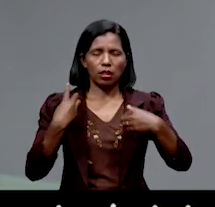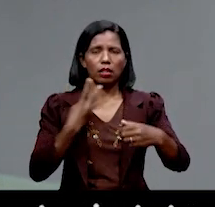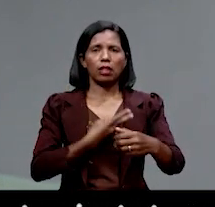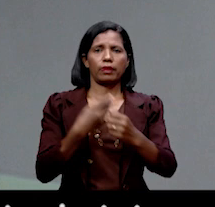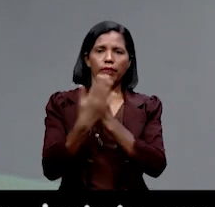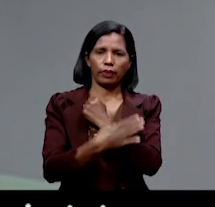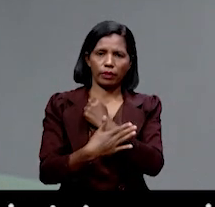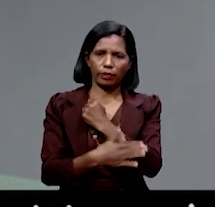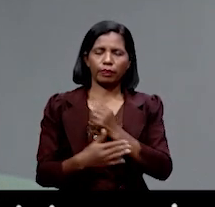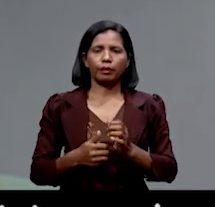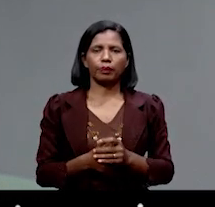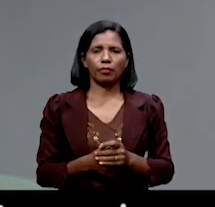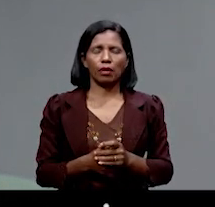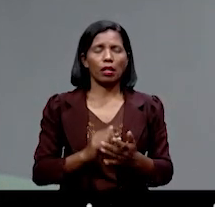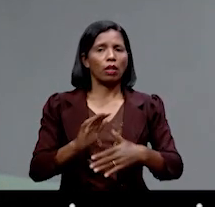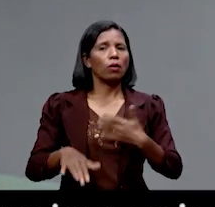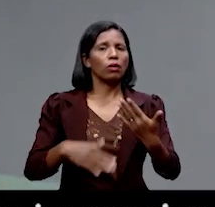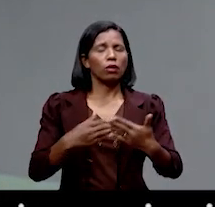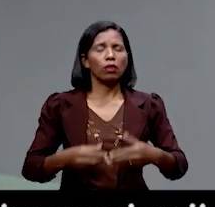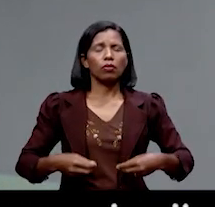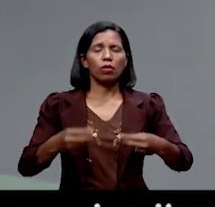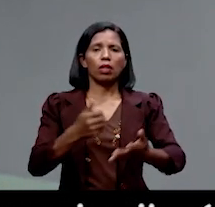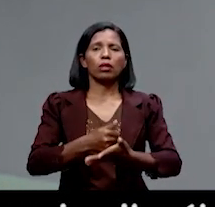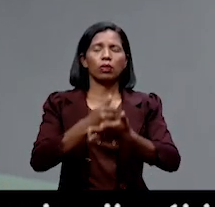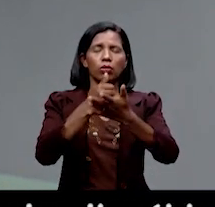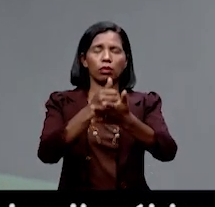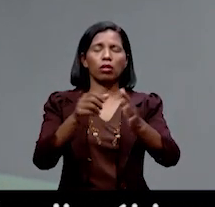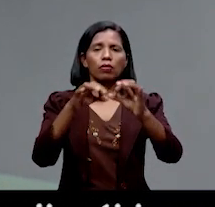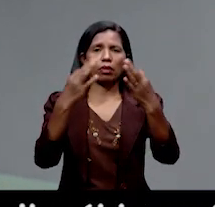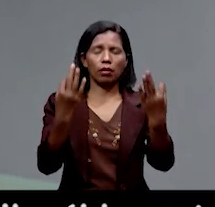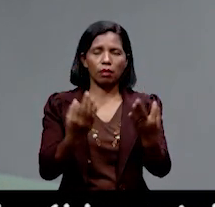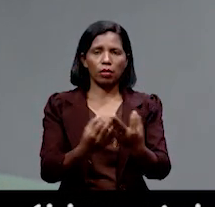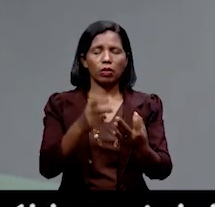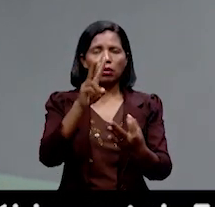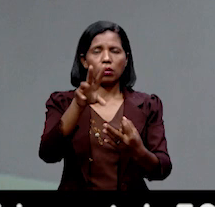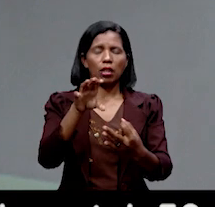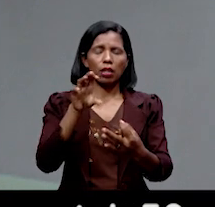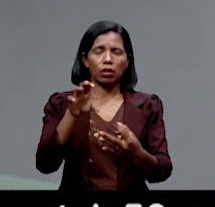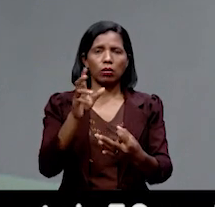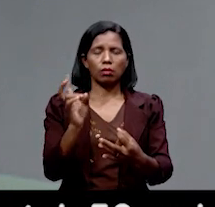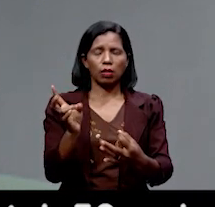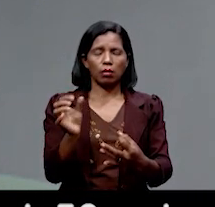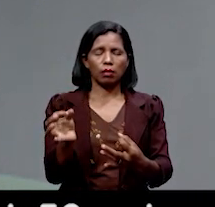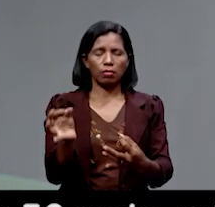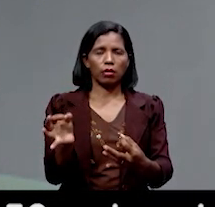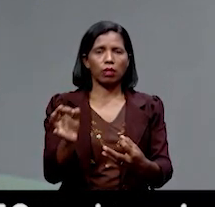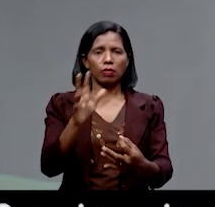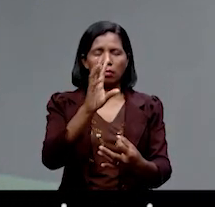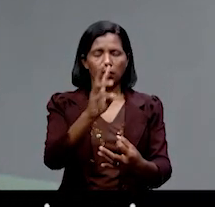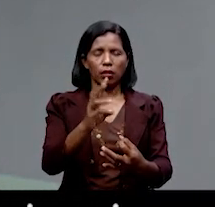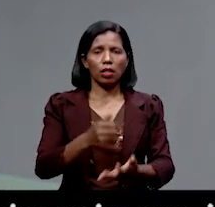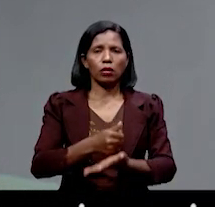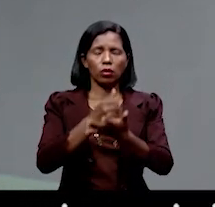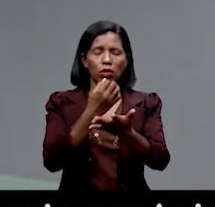Medida sirene fotulun baumacain por volta de 298 mil, subsídio direto e injeta